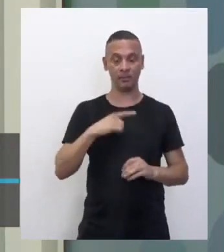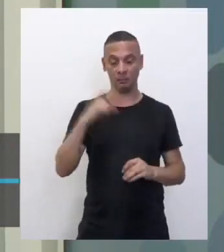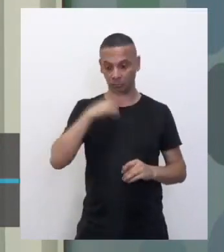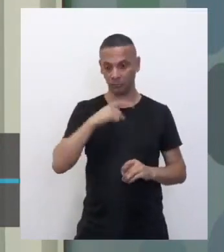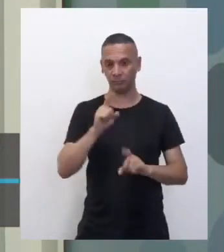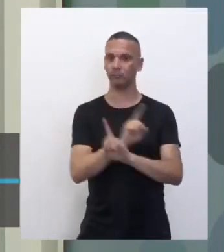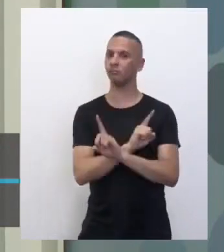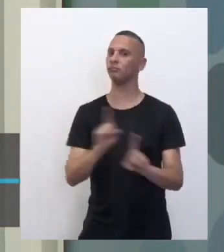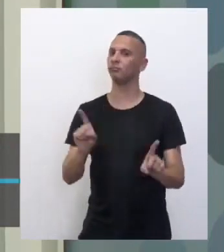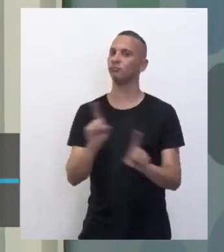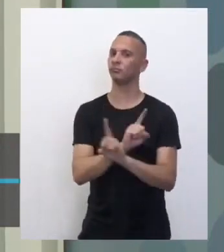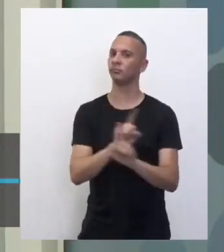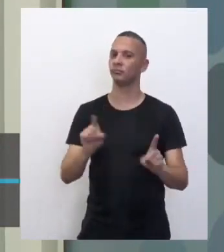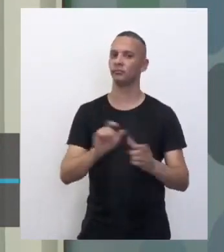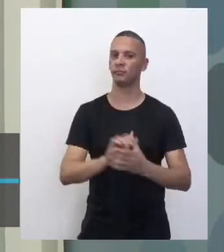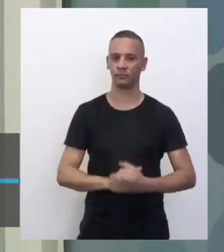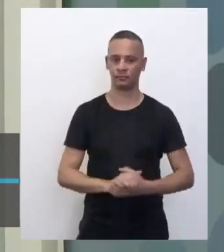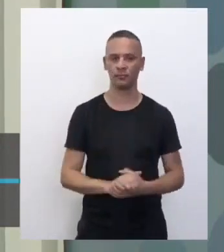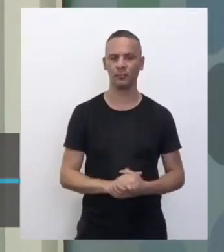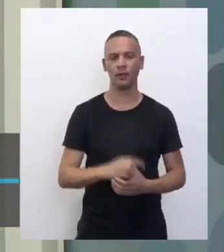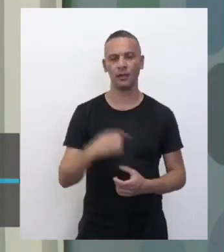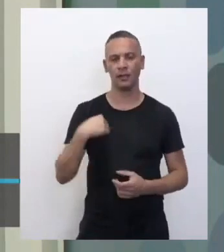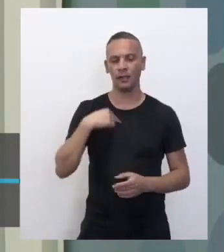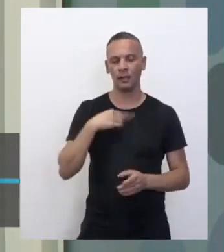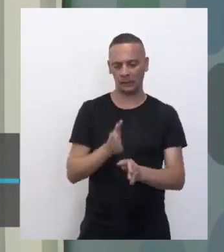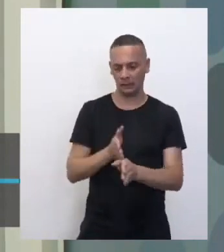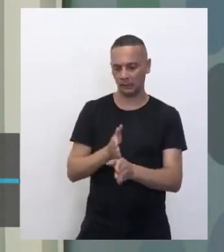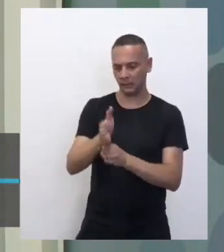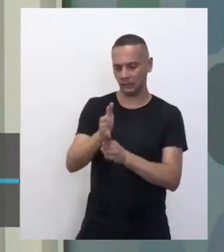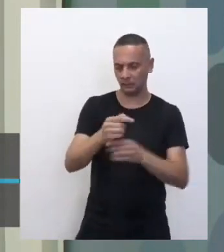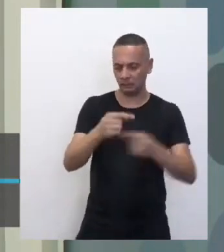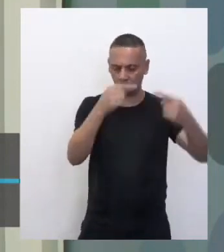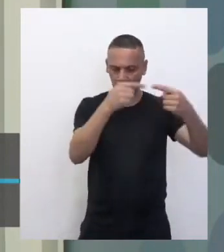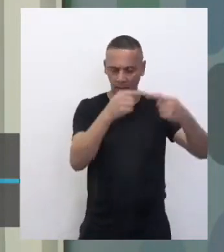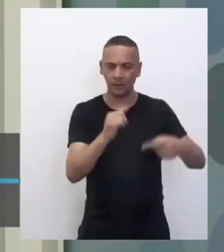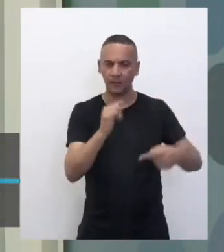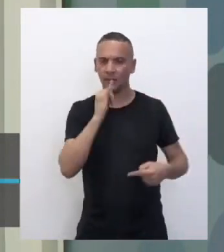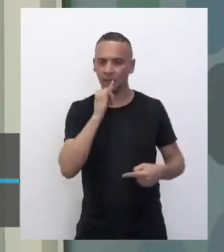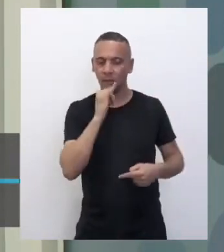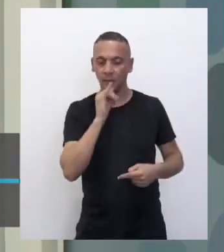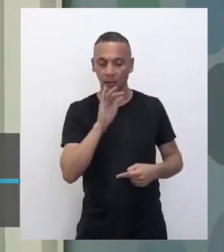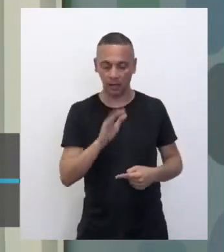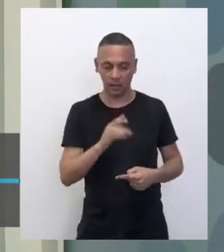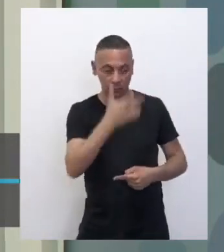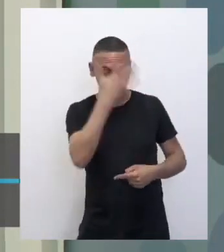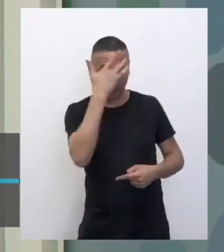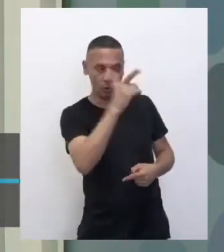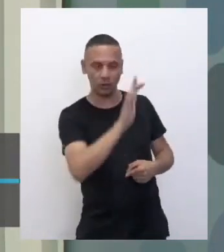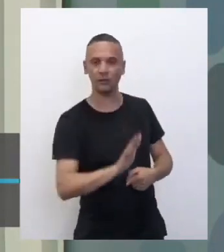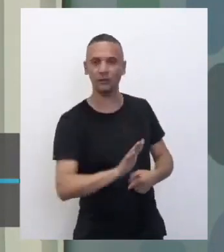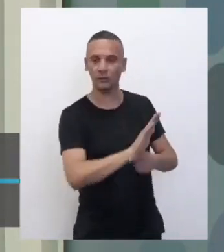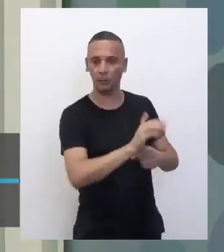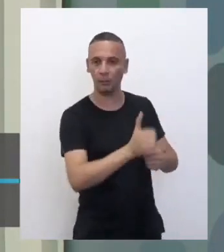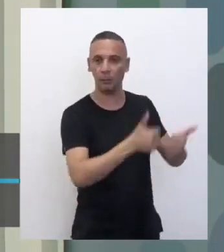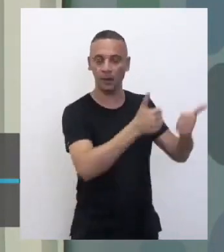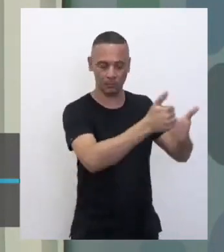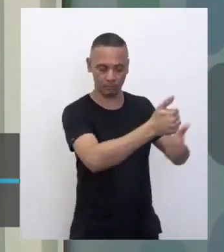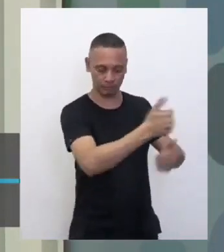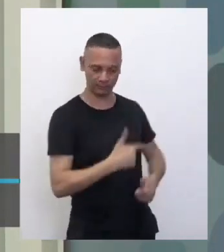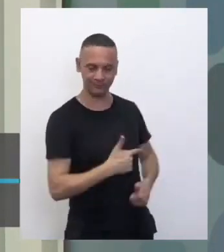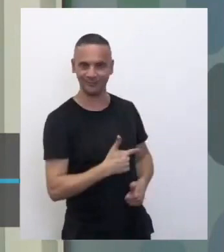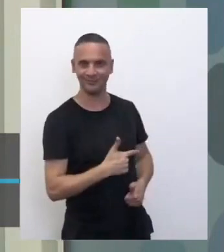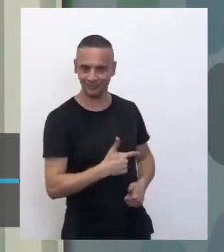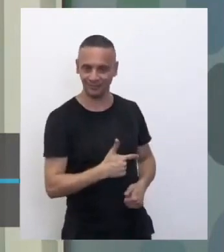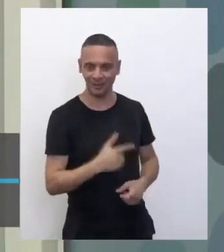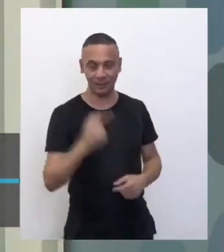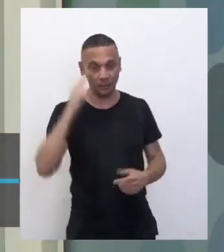vou. Se eu tenho por princípio, por exemplo, sempre beneficiar o outro e não a mim mesmo, eu não vou tomar